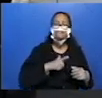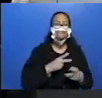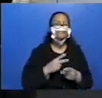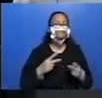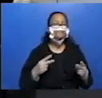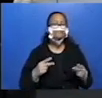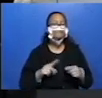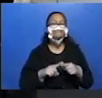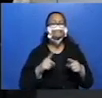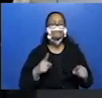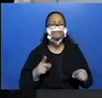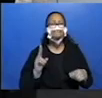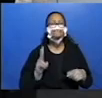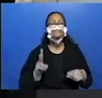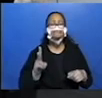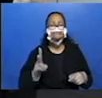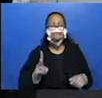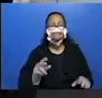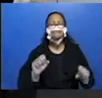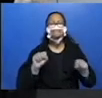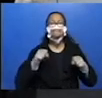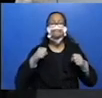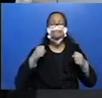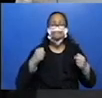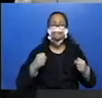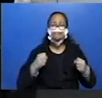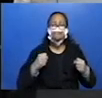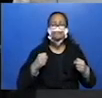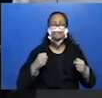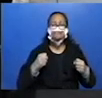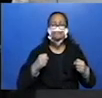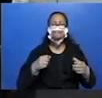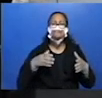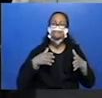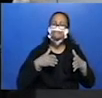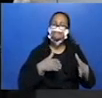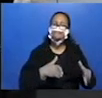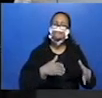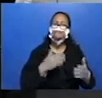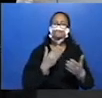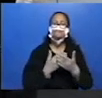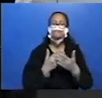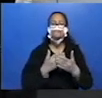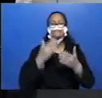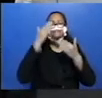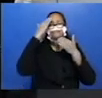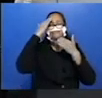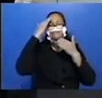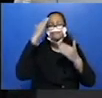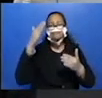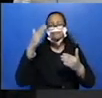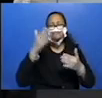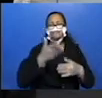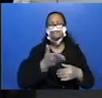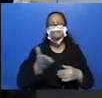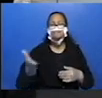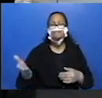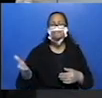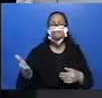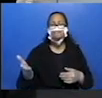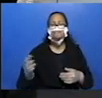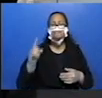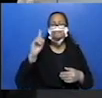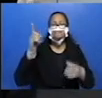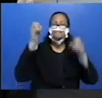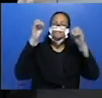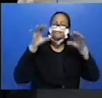que continuam se esforçando e participando da aula. Muito, muito obrigada a todos vocês. Que Deus